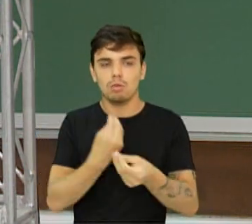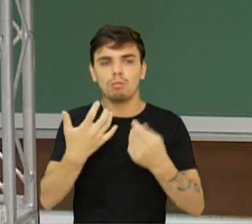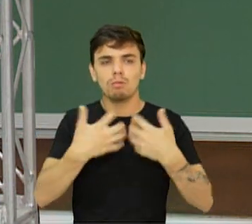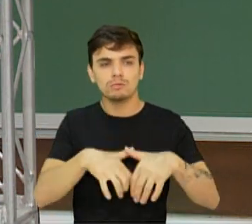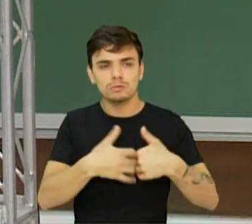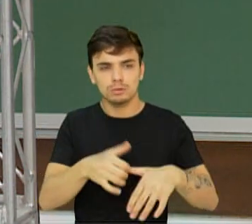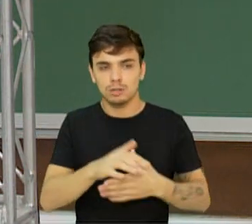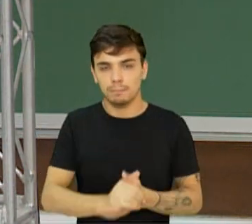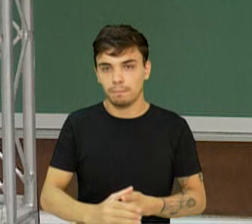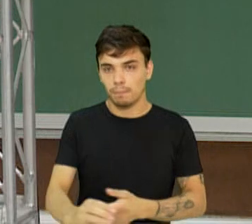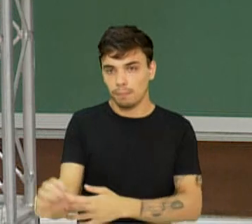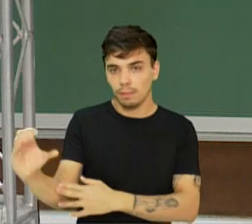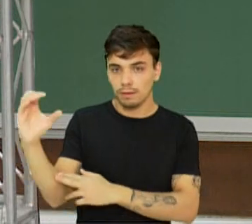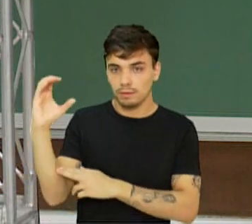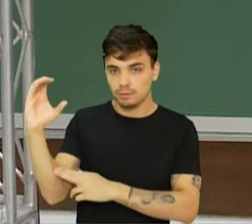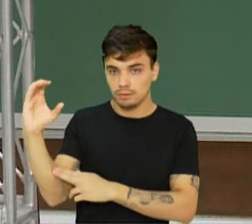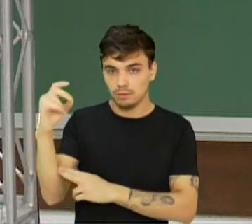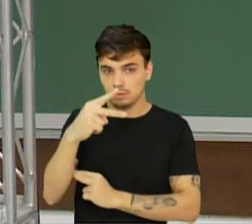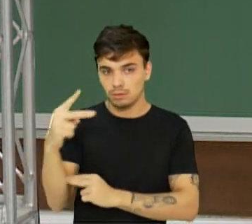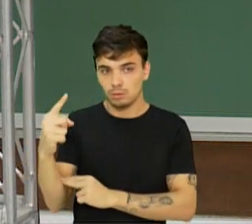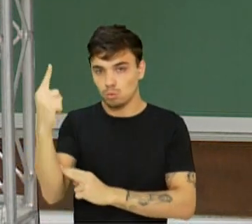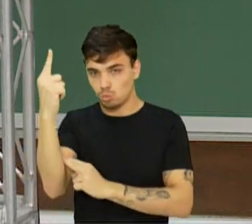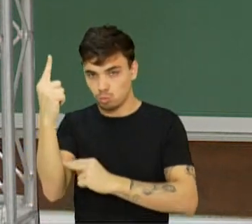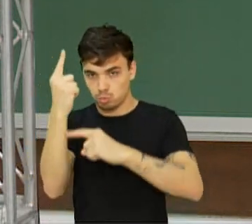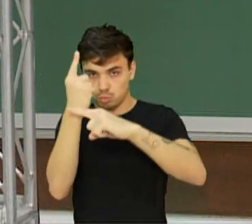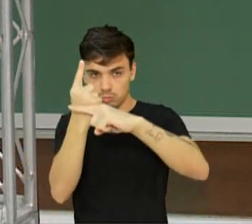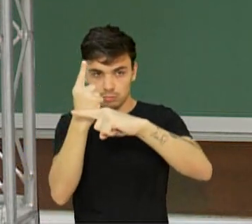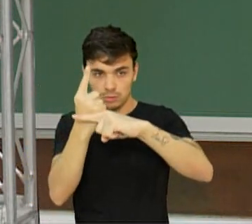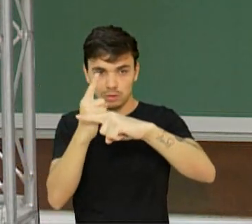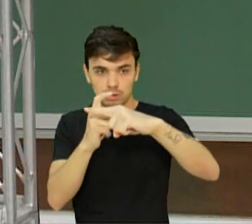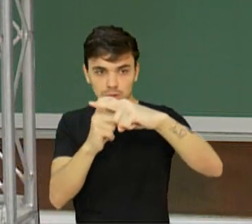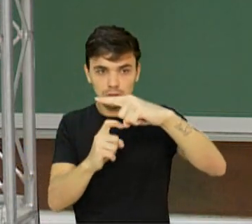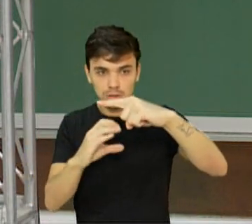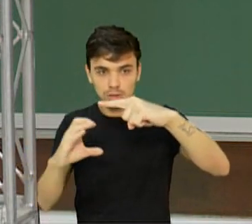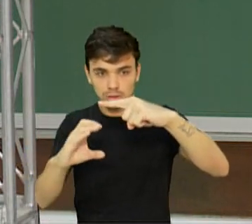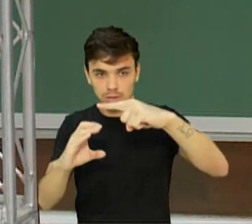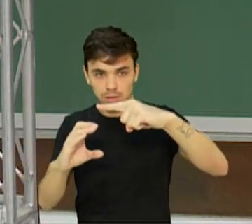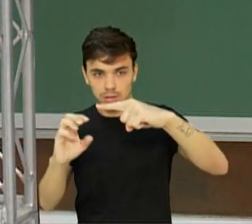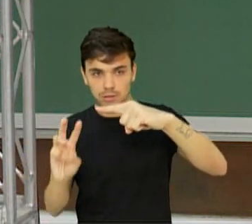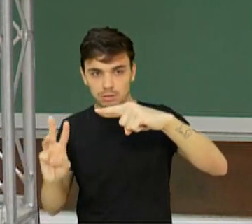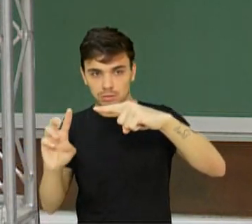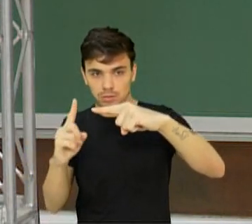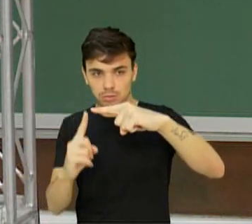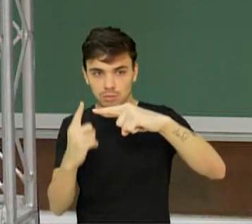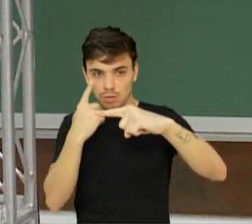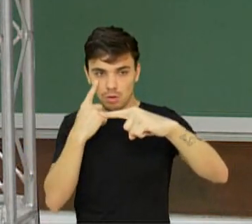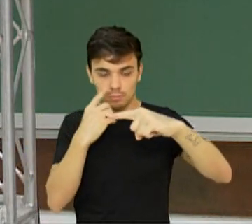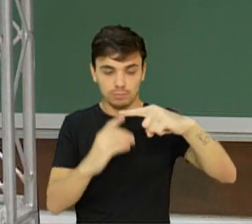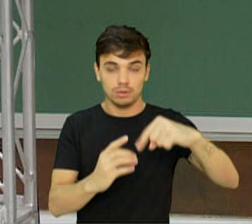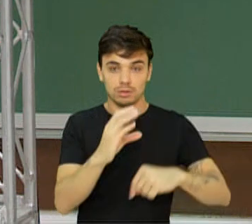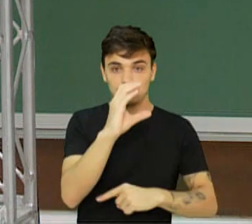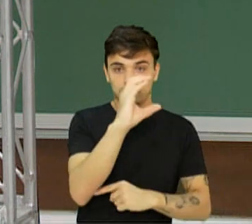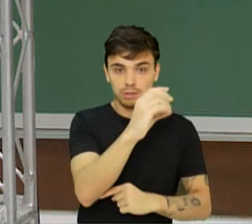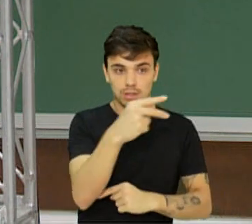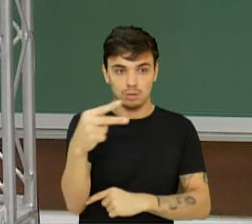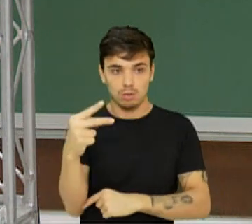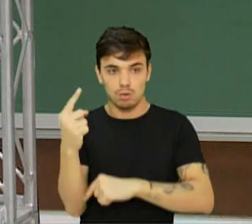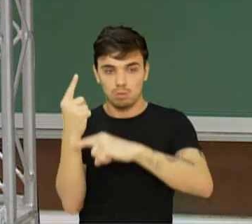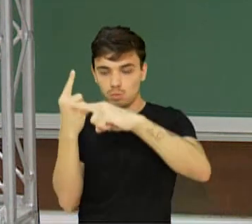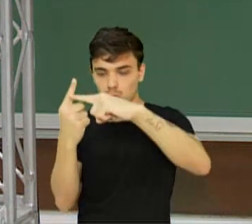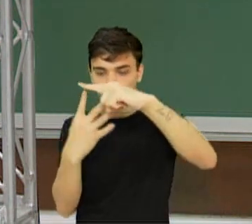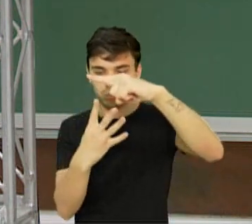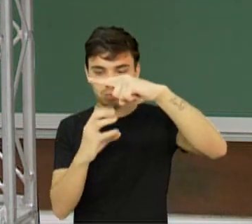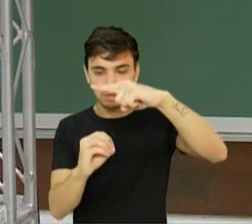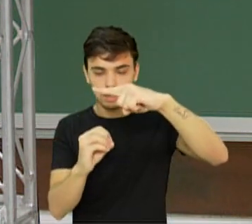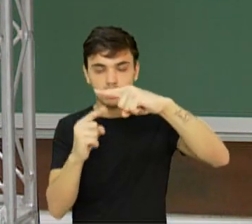capacitância? Capacitância é igual a 1 sobre XC ômega. 1 sobre XC, que é 40, né? Vezes